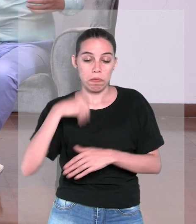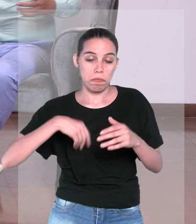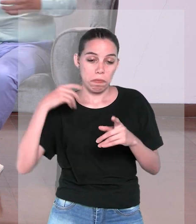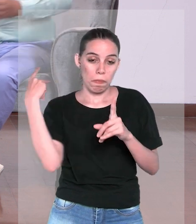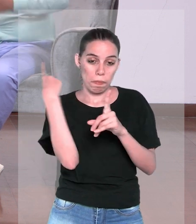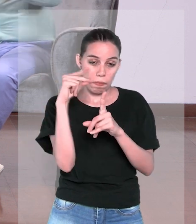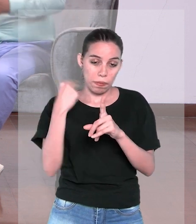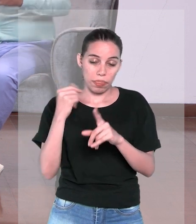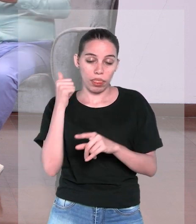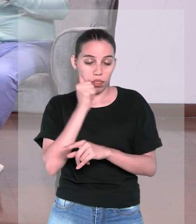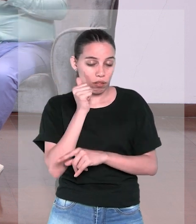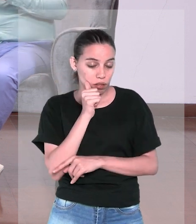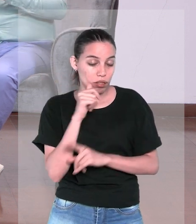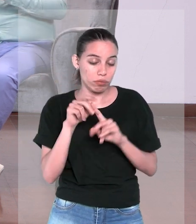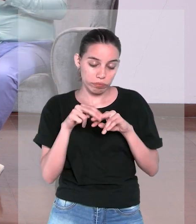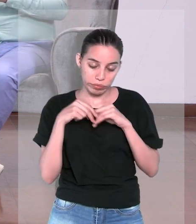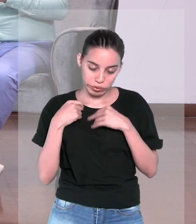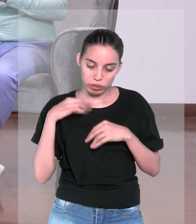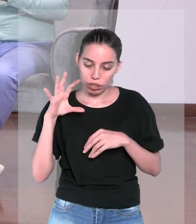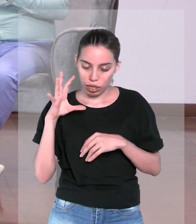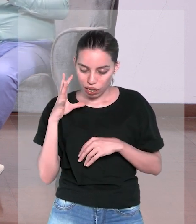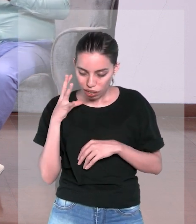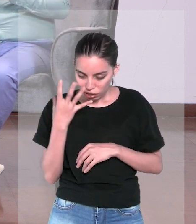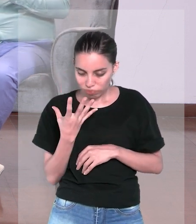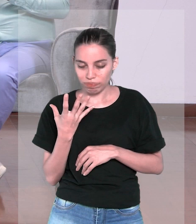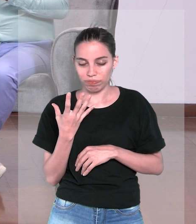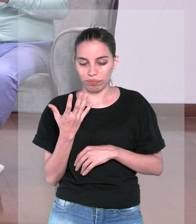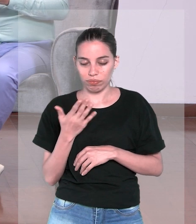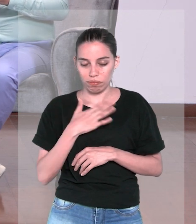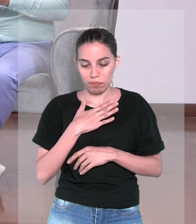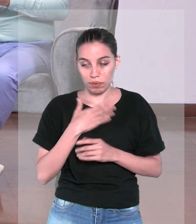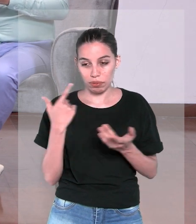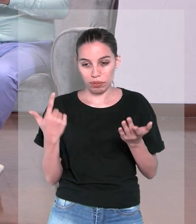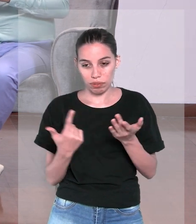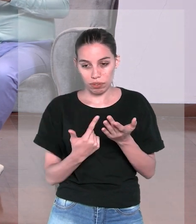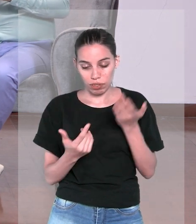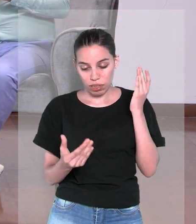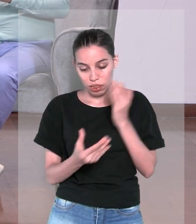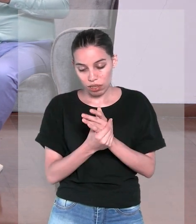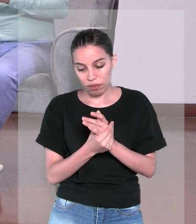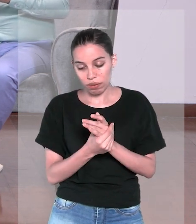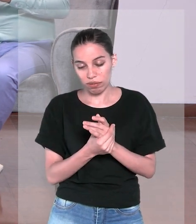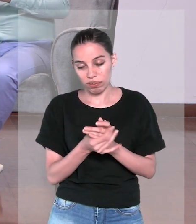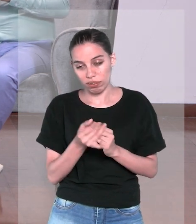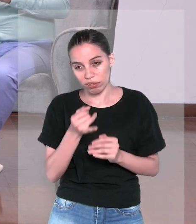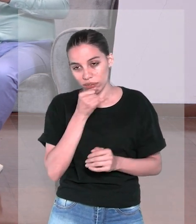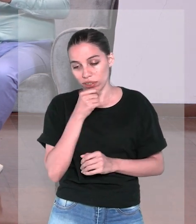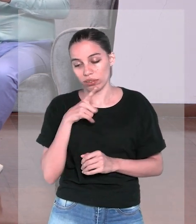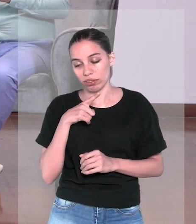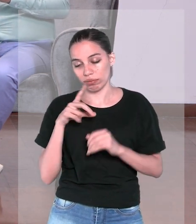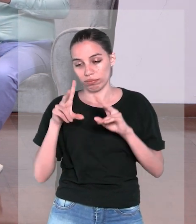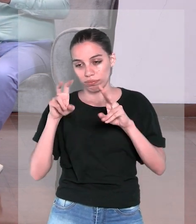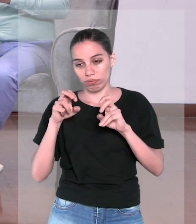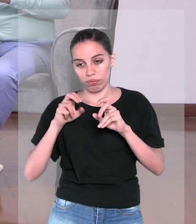campo grande. Por isso que eu acho que os meus livros, infelizmente, têm temática para muito